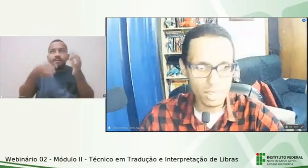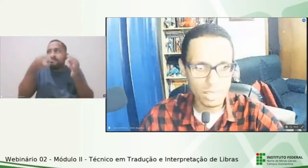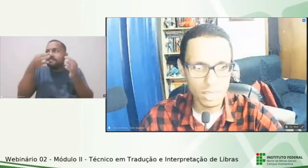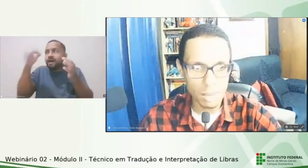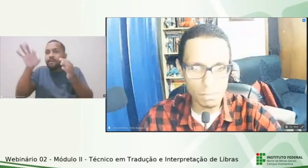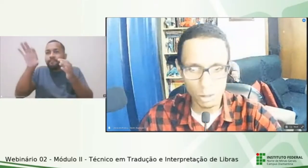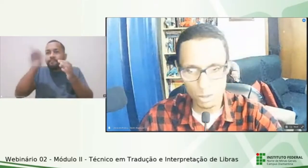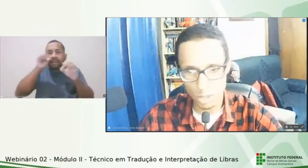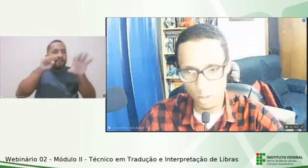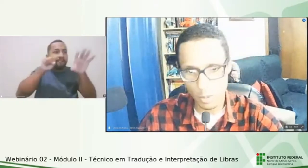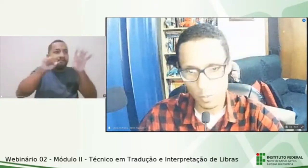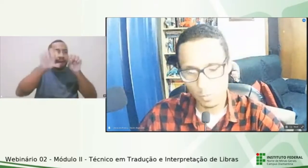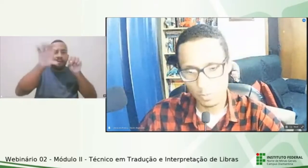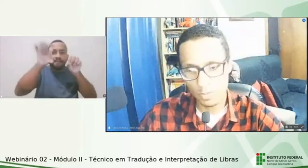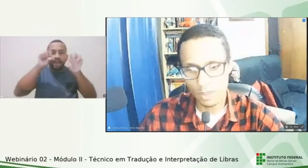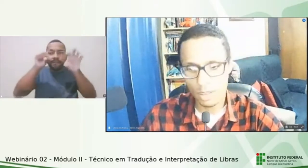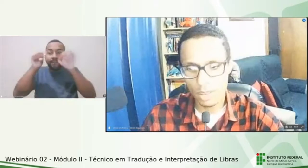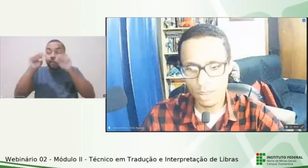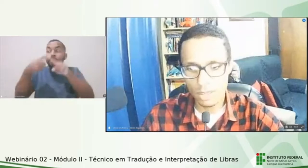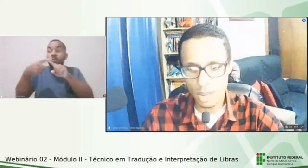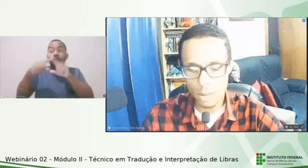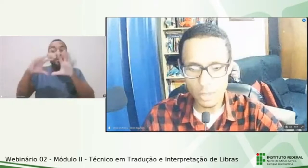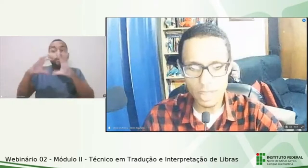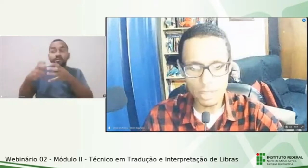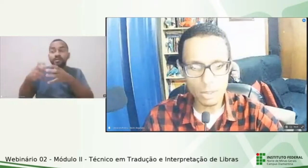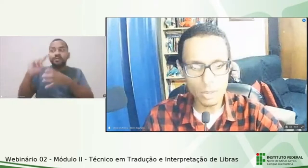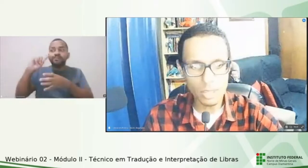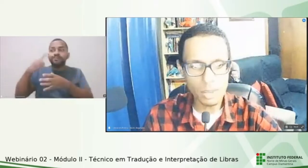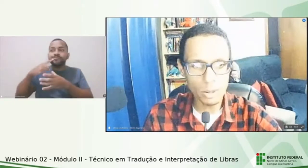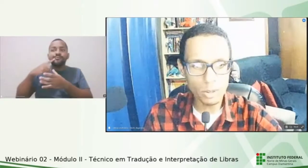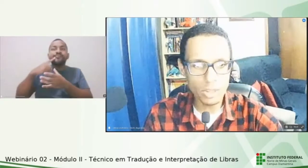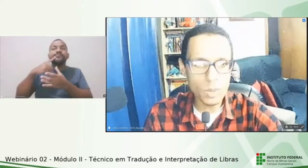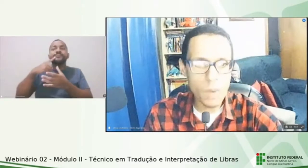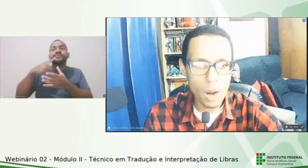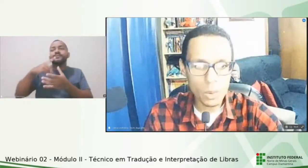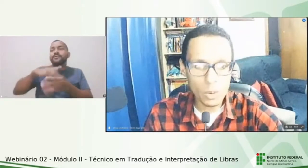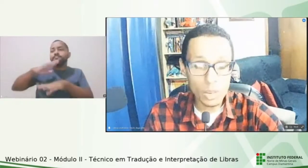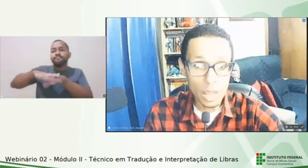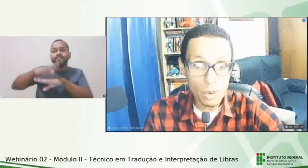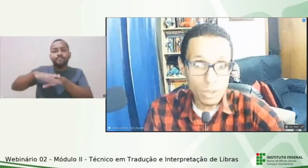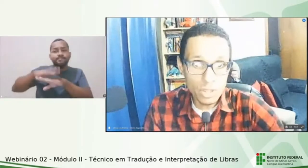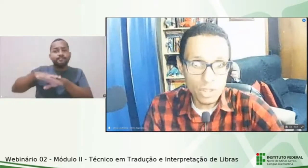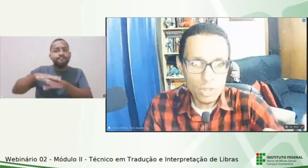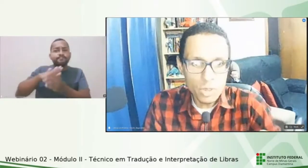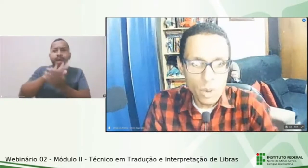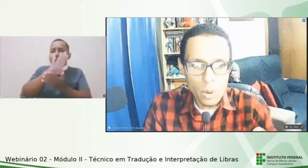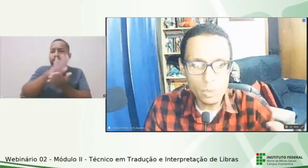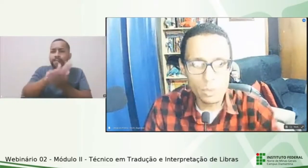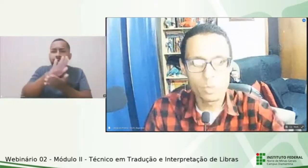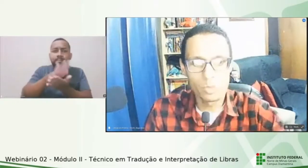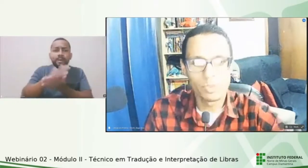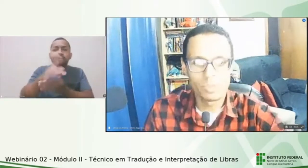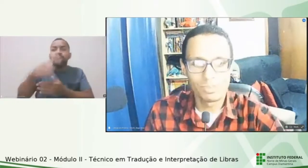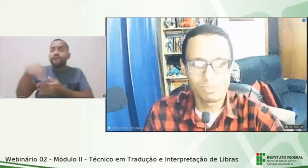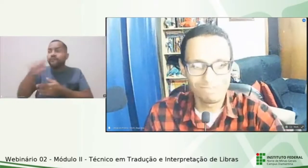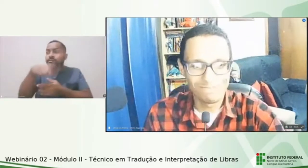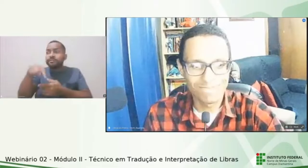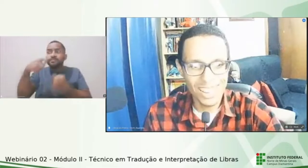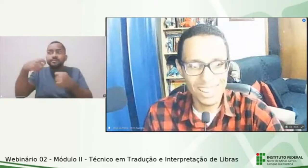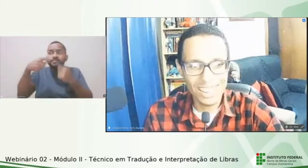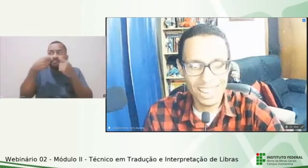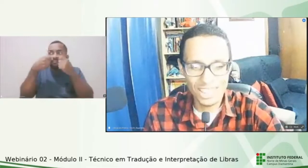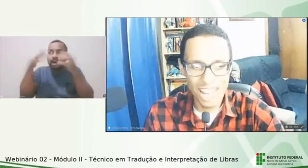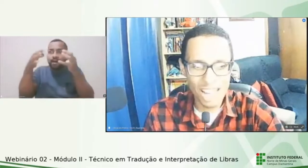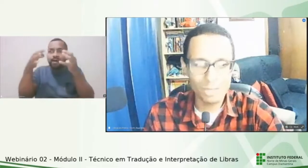ela está produzindo. Se a comunidade surda está produzindo algo e eu estou,